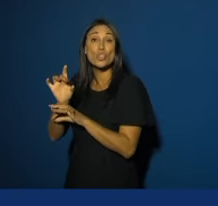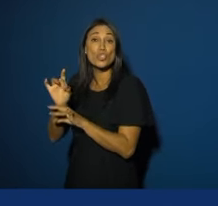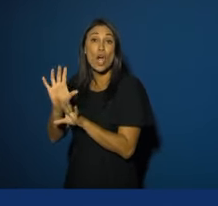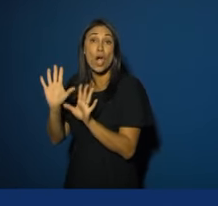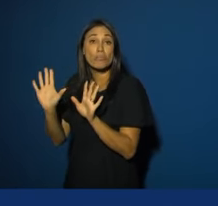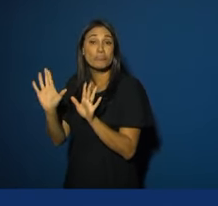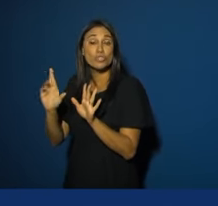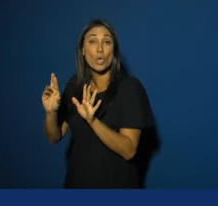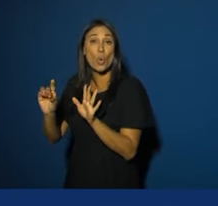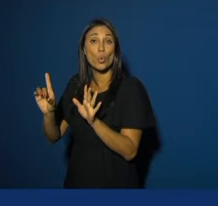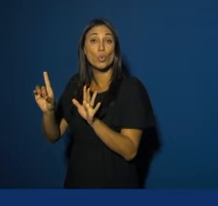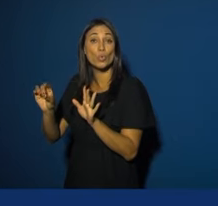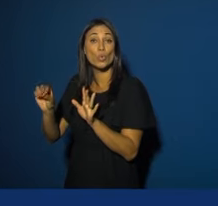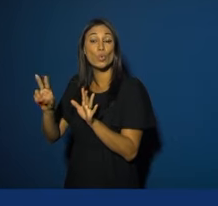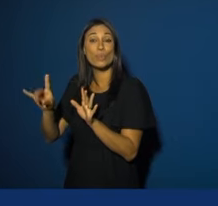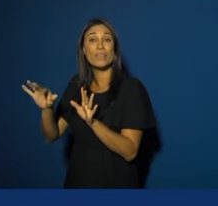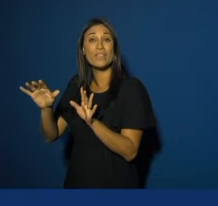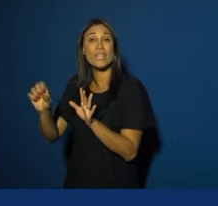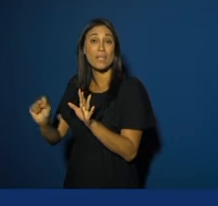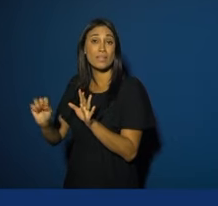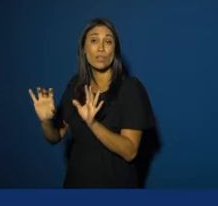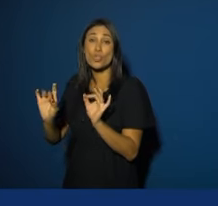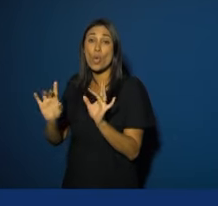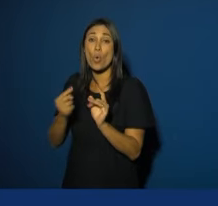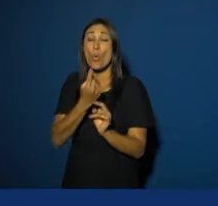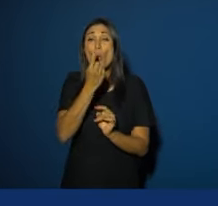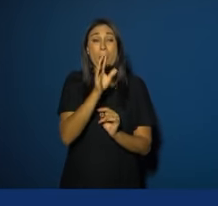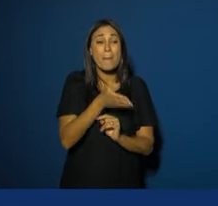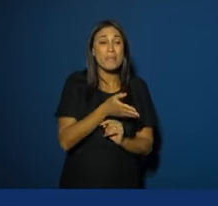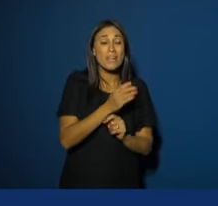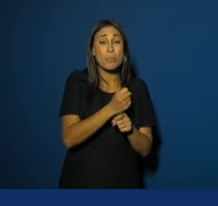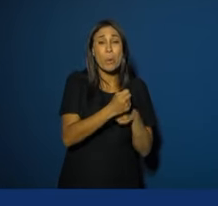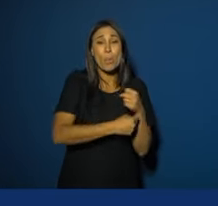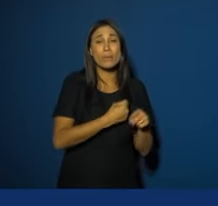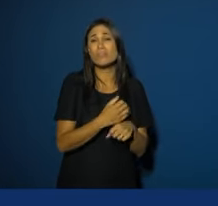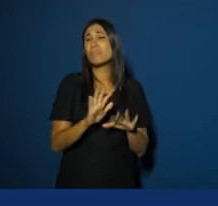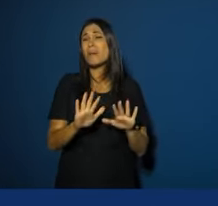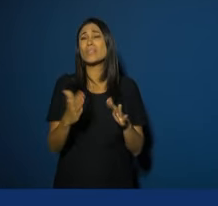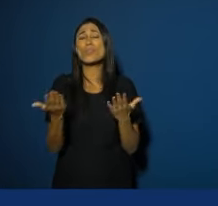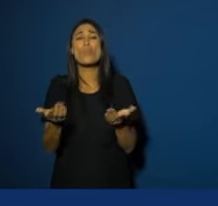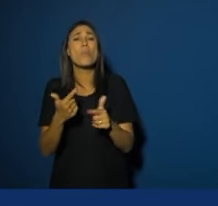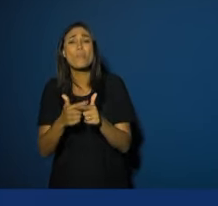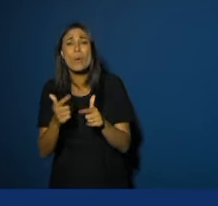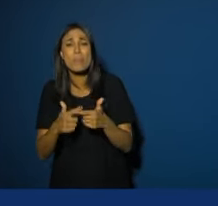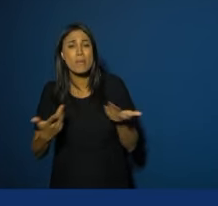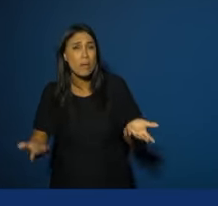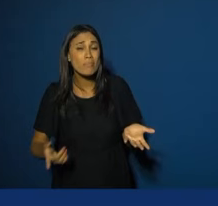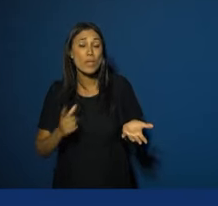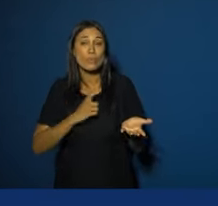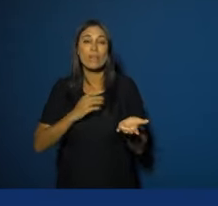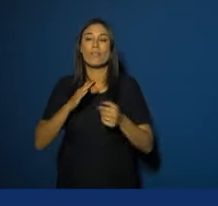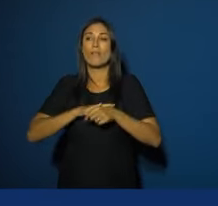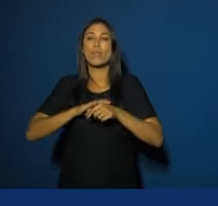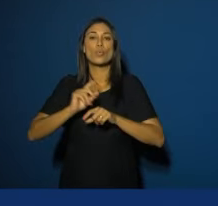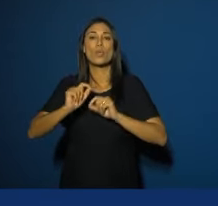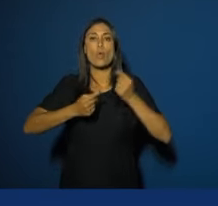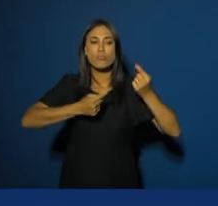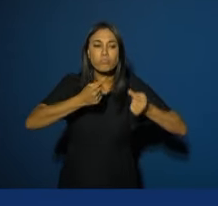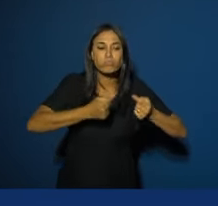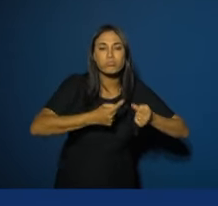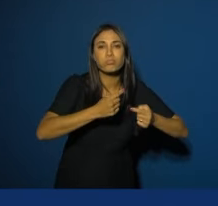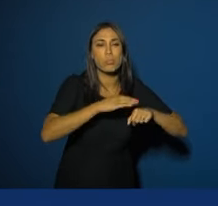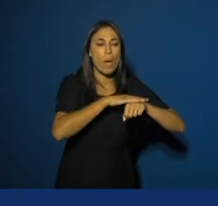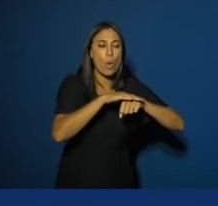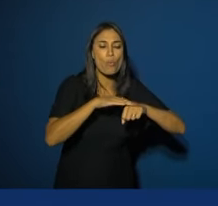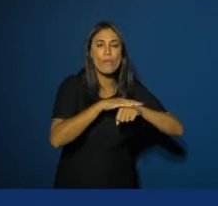rodoviárias 1 e me por ano qual é o problema disso e eu tenho feito um diálogo muito grande com CCR e com